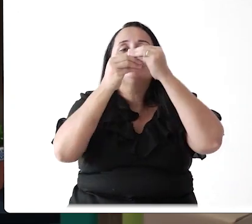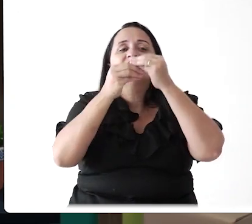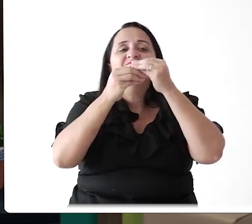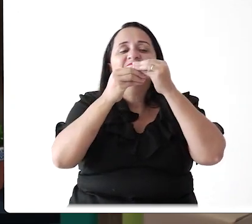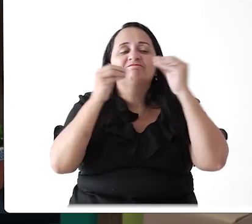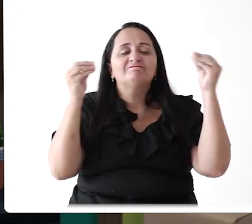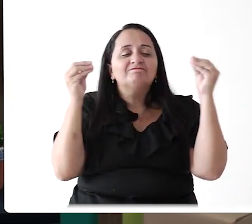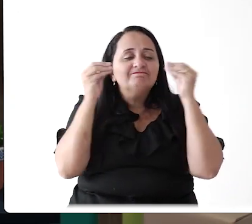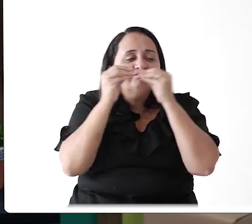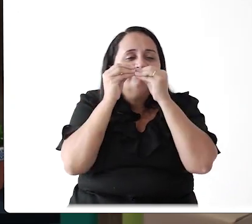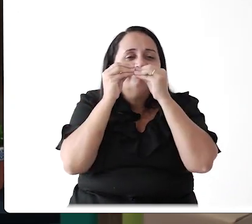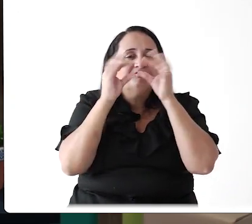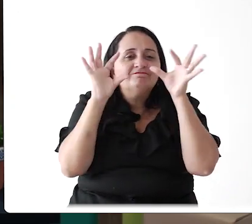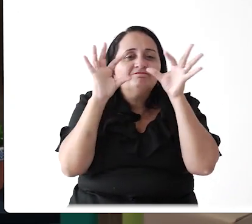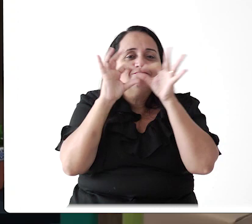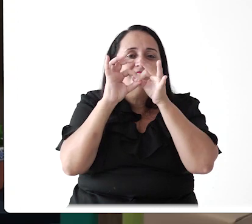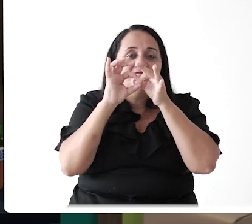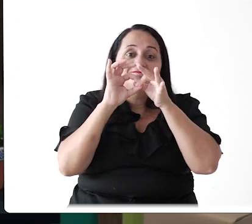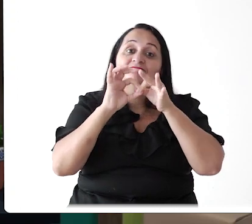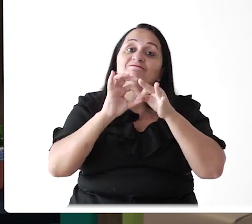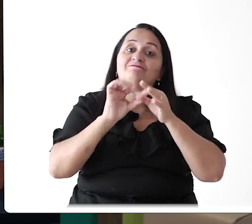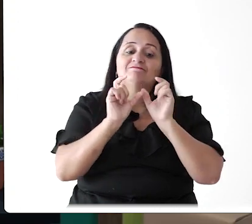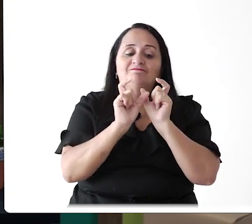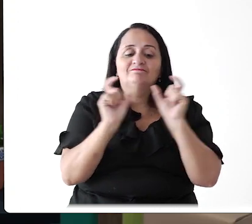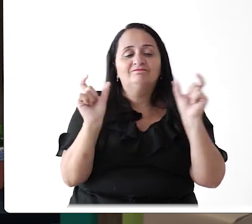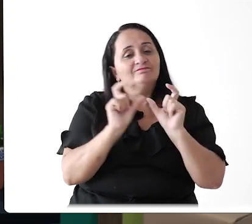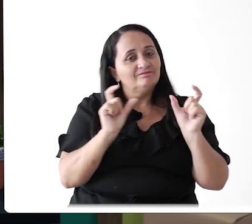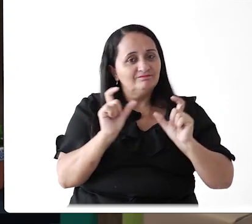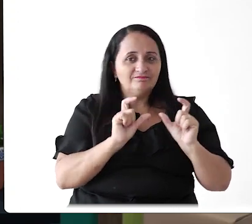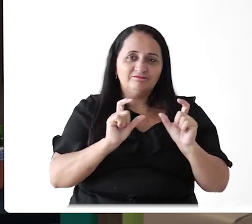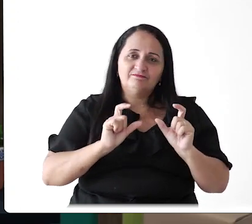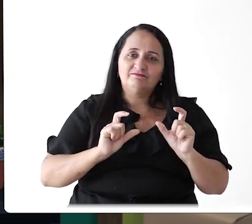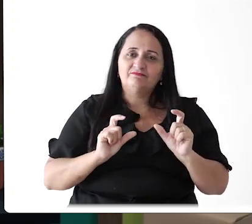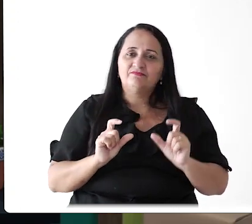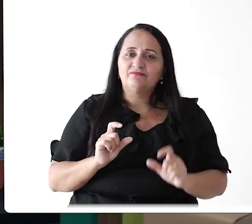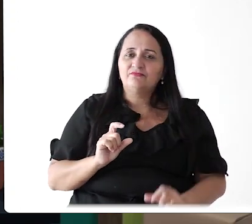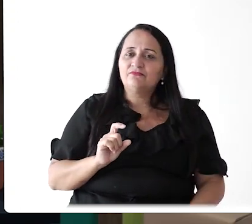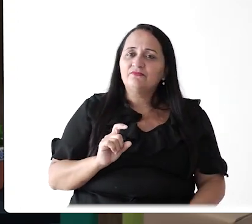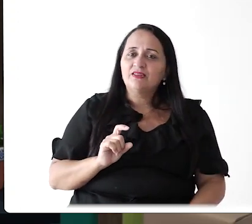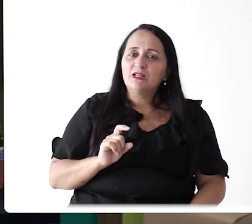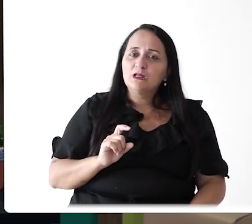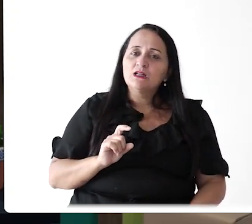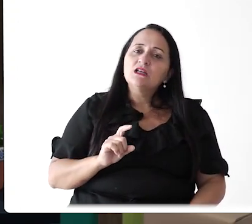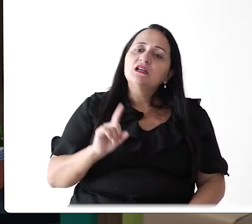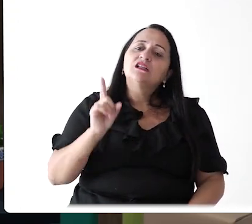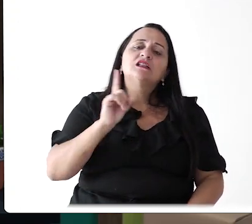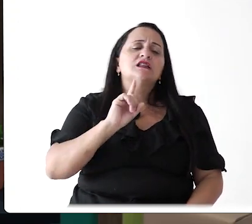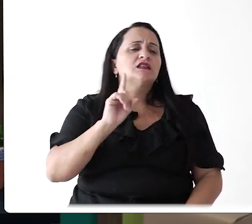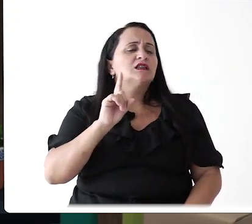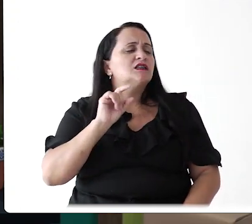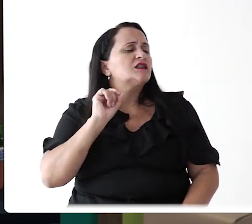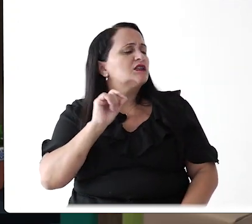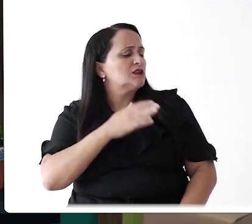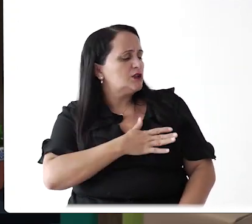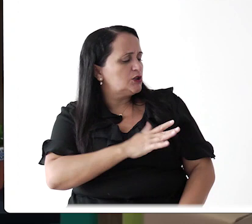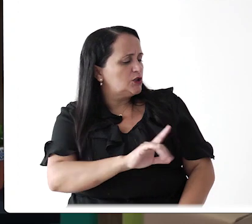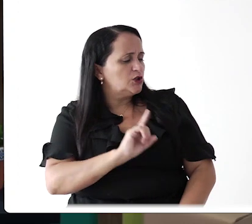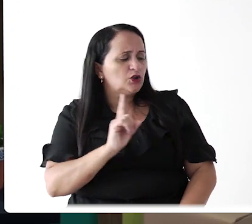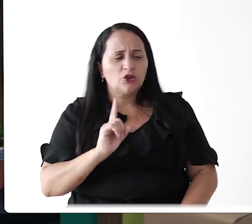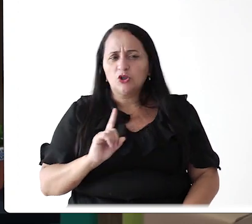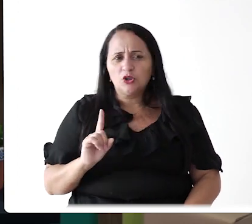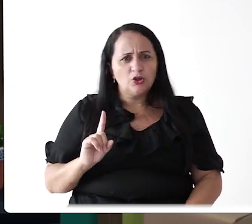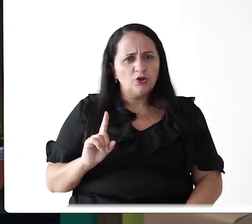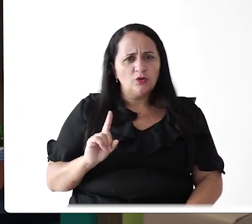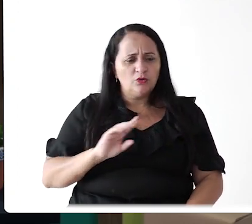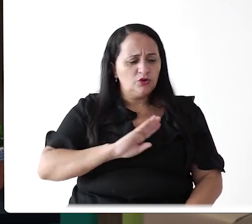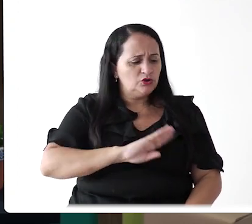ligar duas informações. Certo? Ele não é um inimigo. Ele não é inimigo. E também ele é